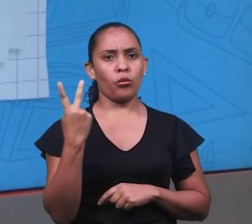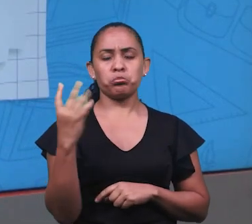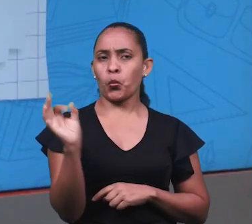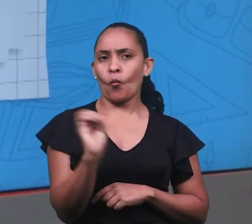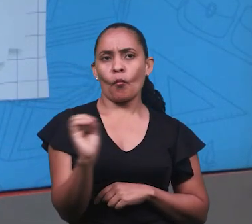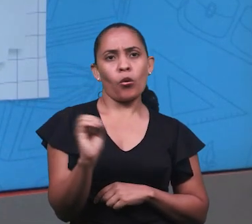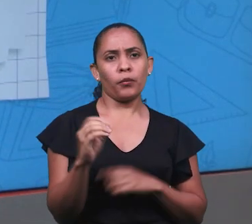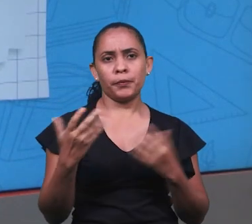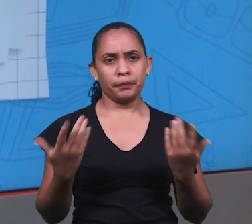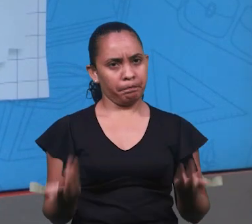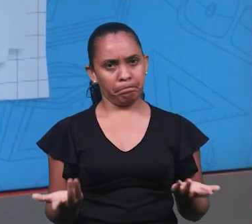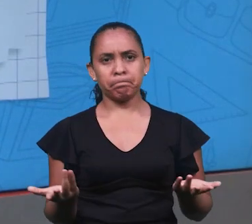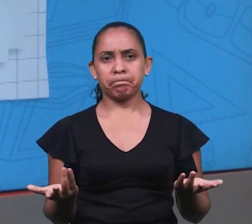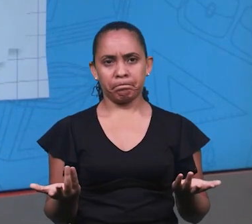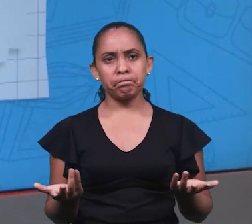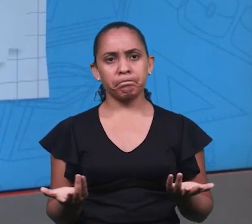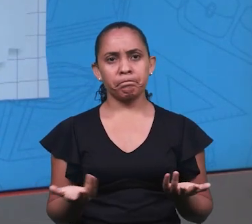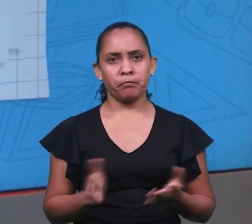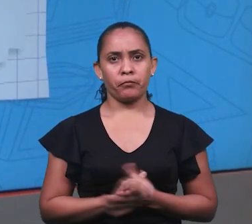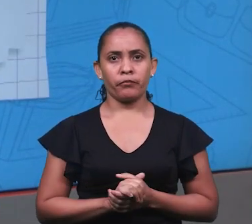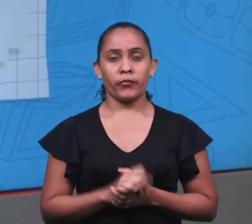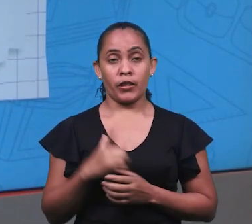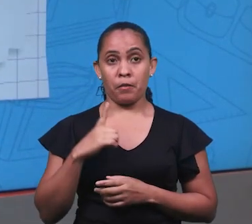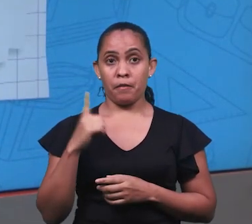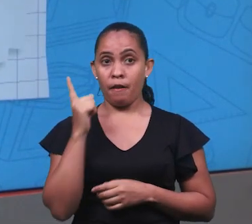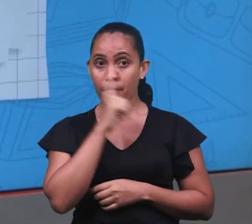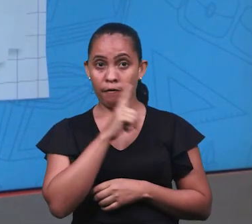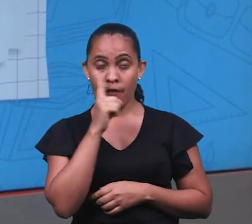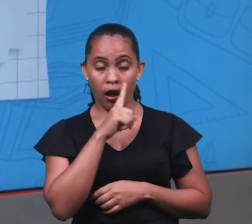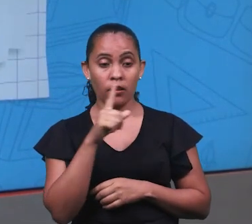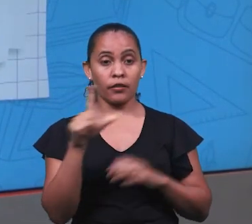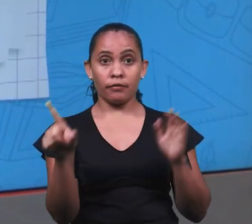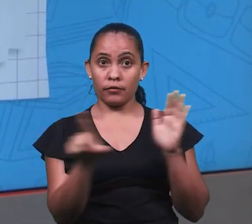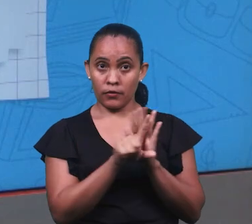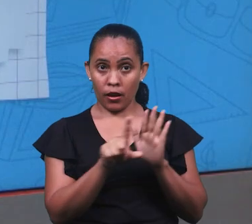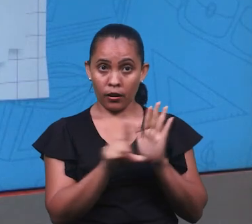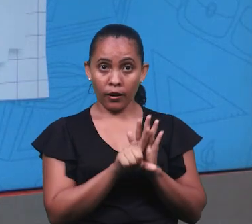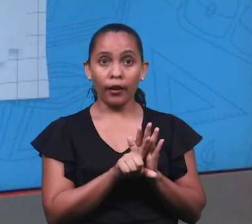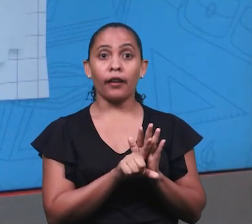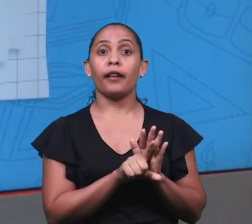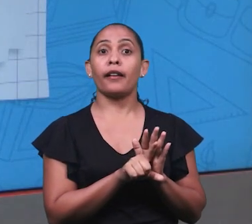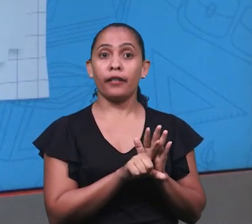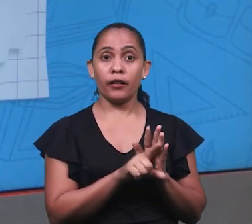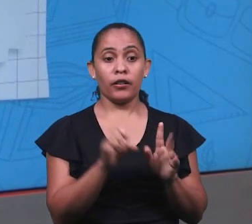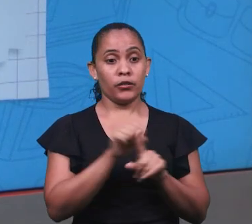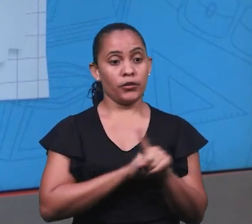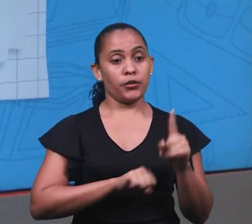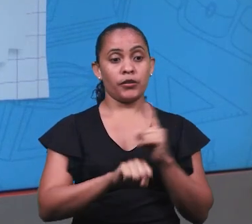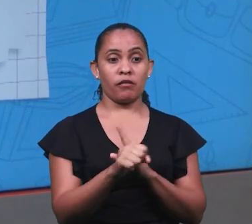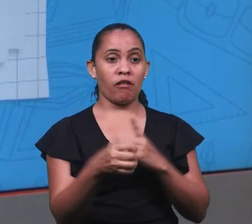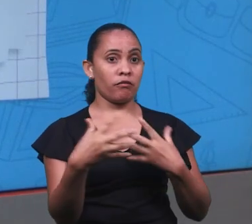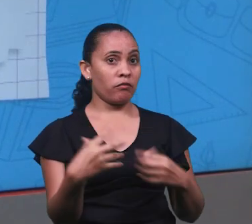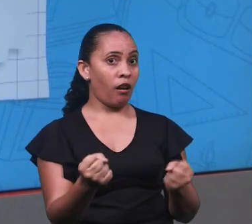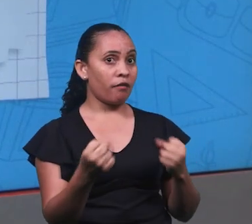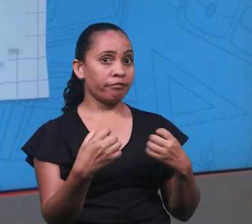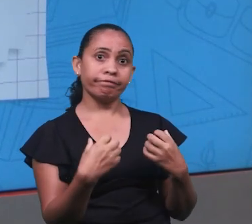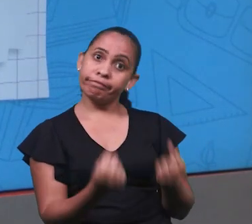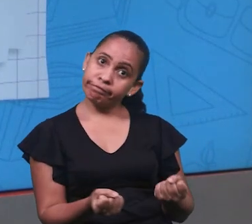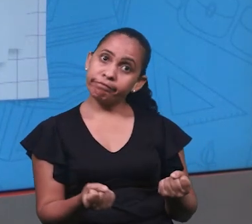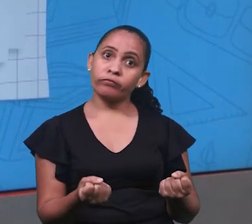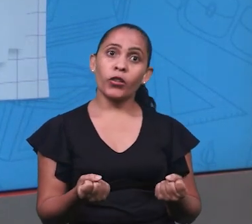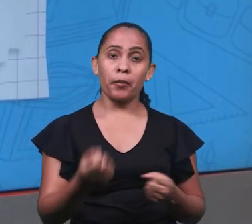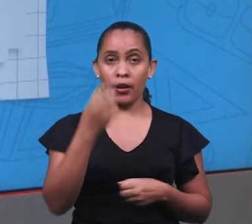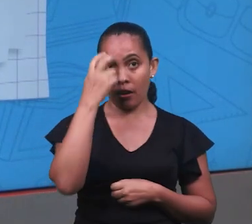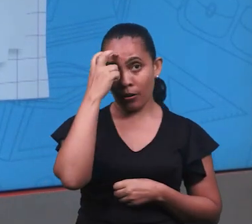legal, por exemplo, né? Há uma falha na própria lei, há uma conivência da própria sociedade, porque passa a ser um fator